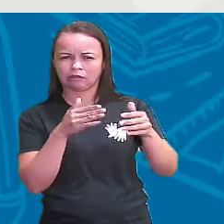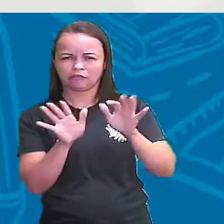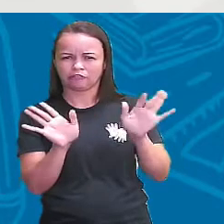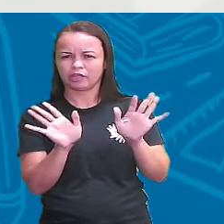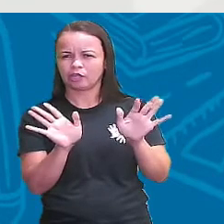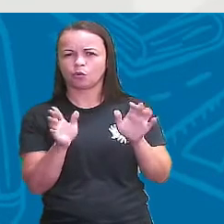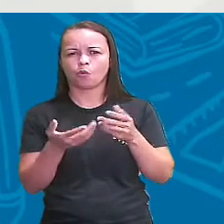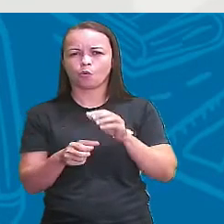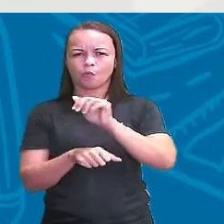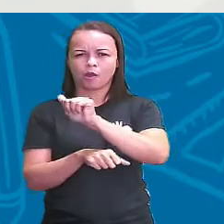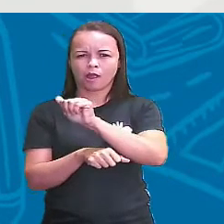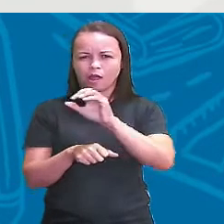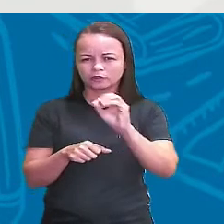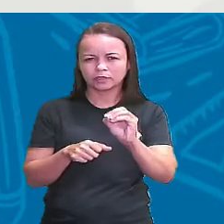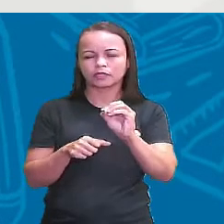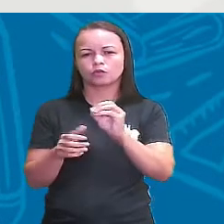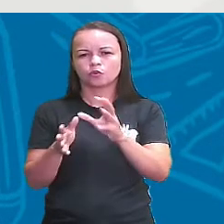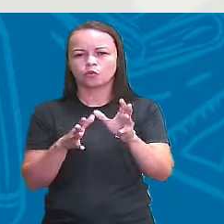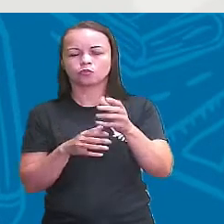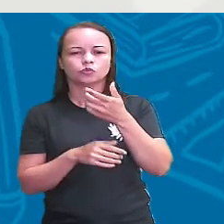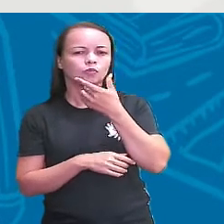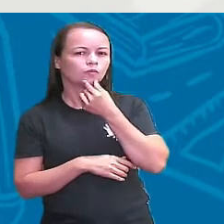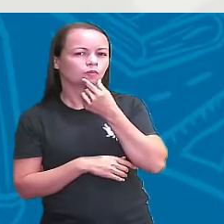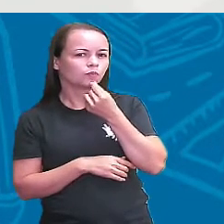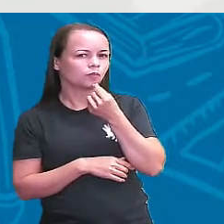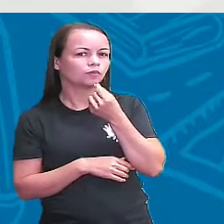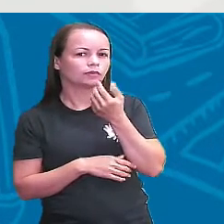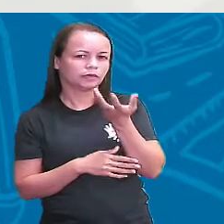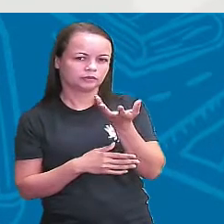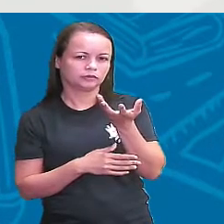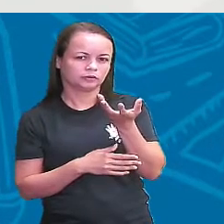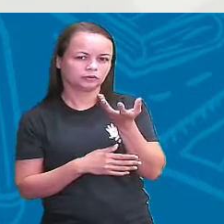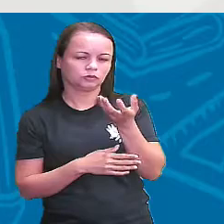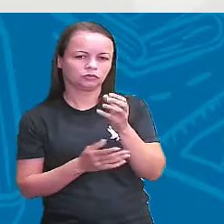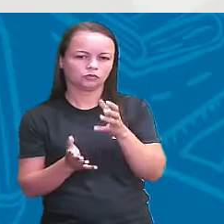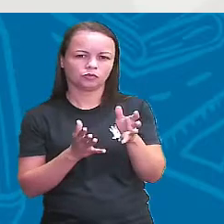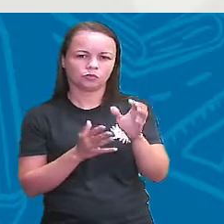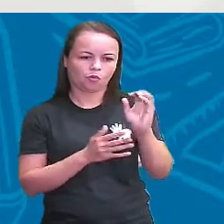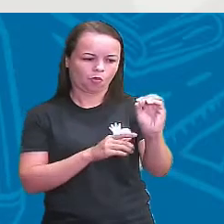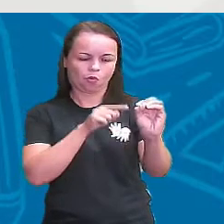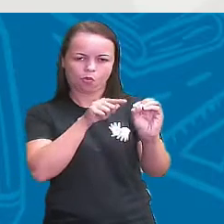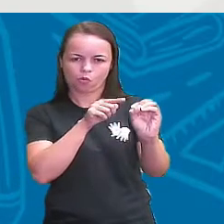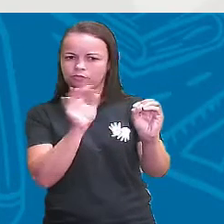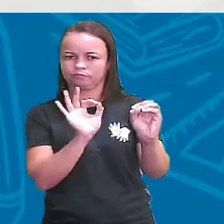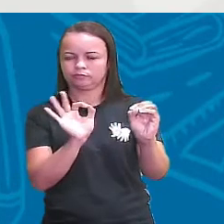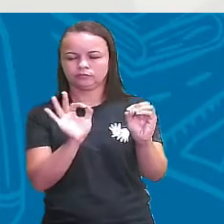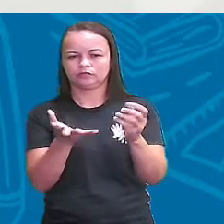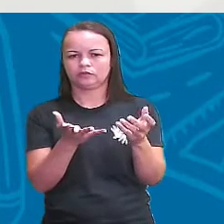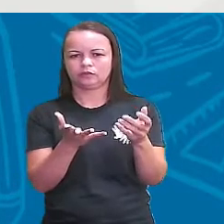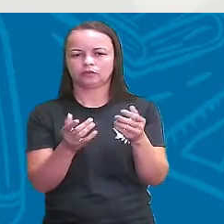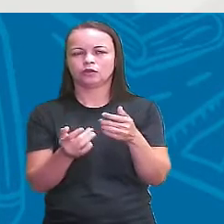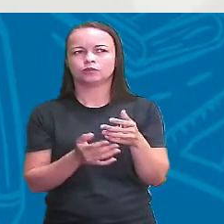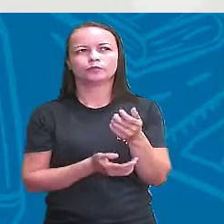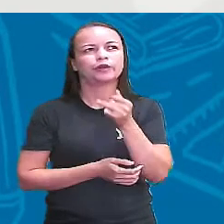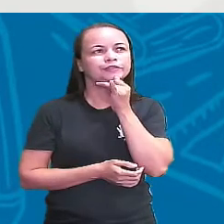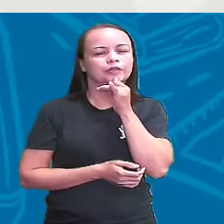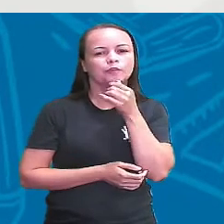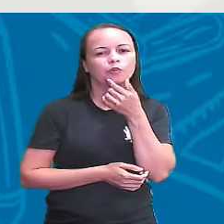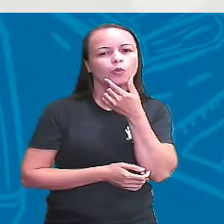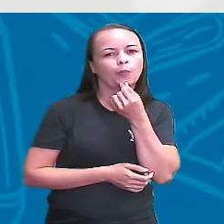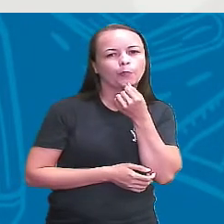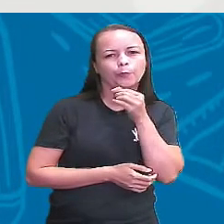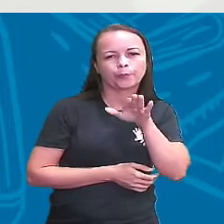nosso artigo masculino o, certo? Do português. Por exemplo, o menino,